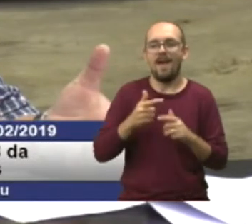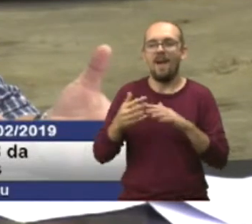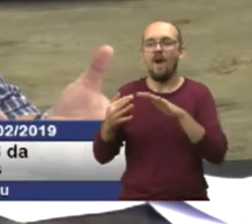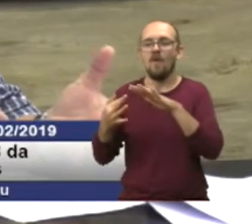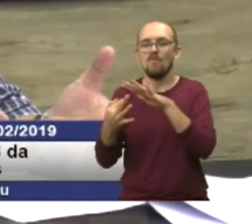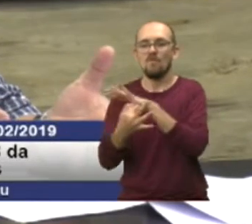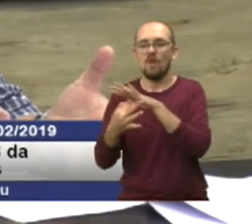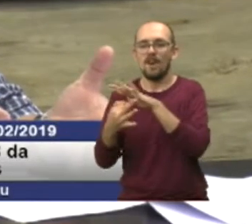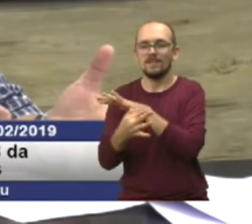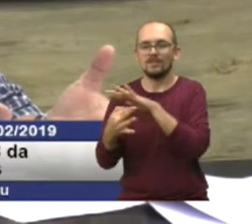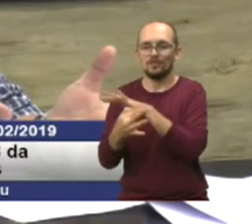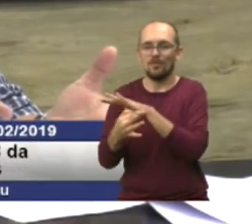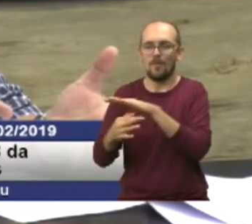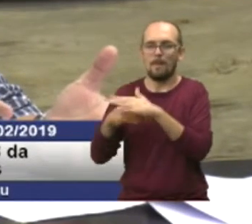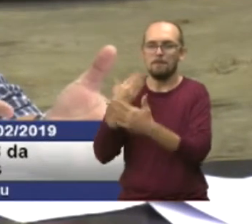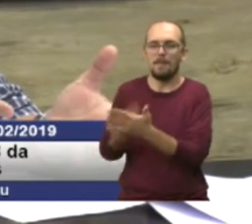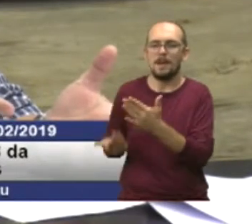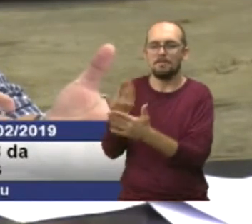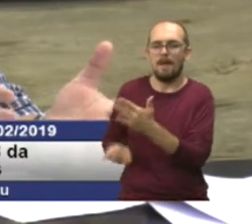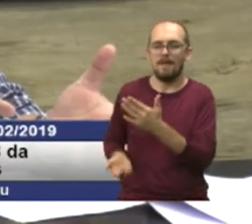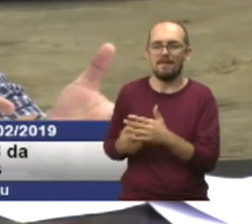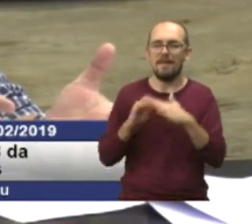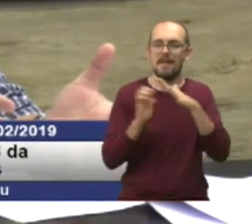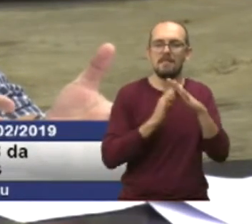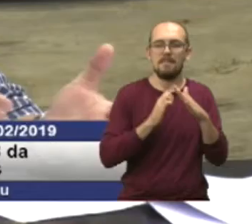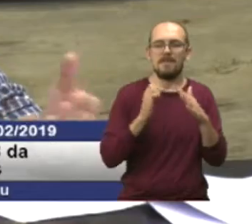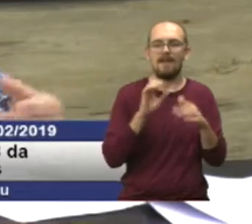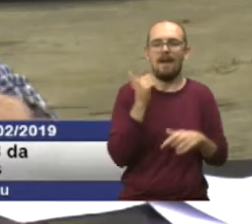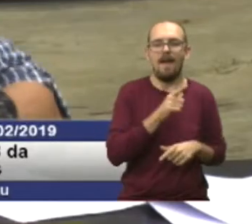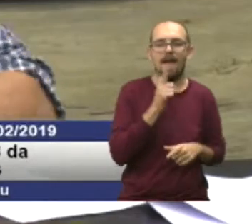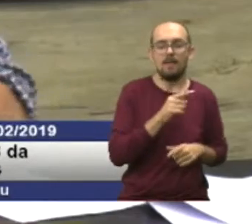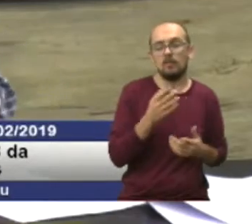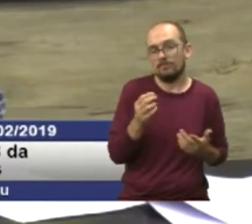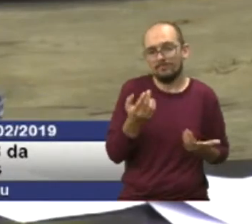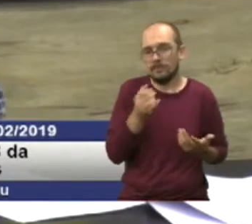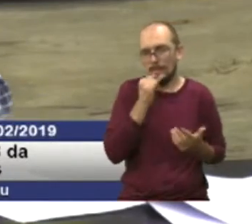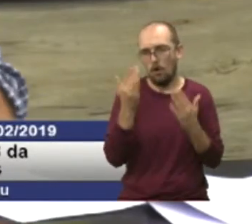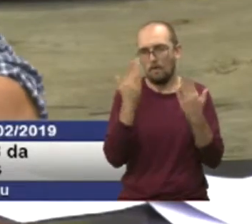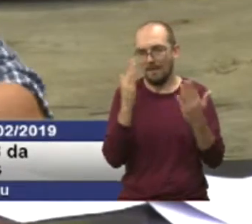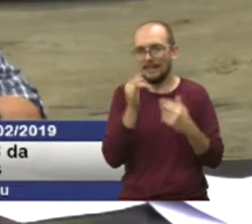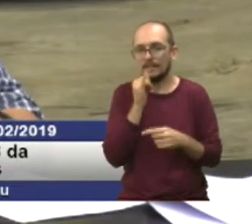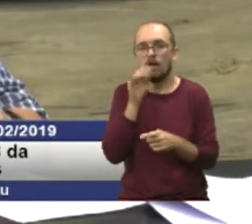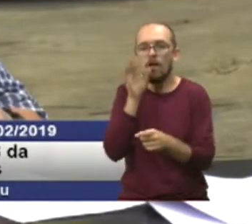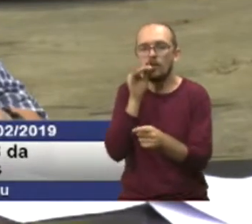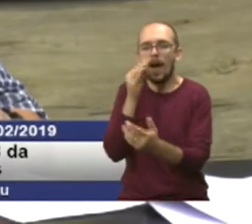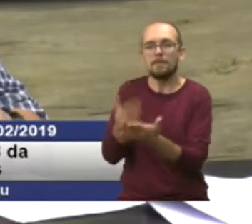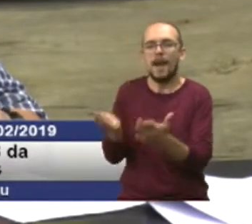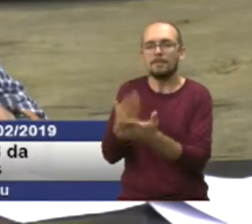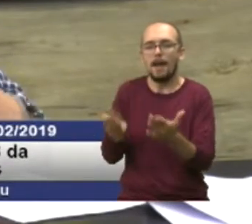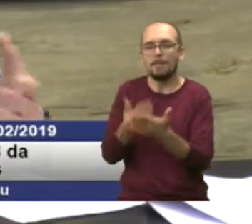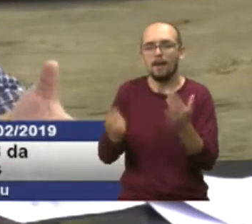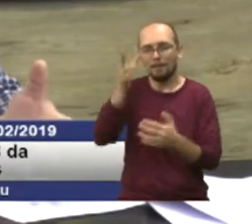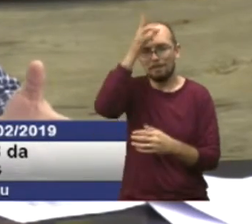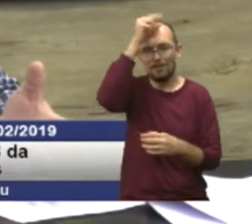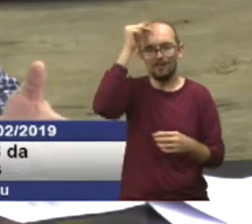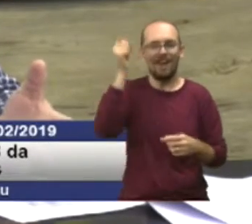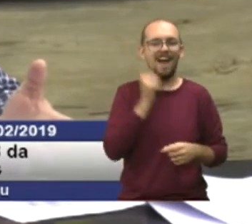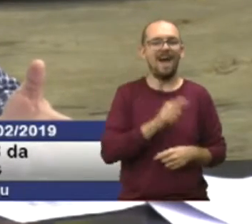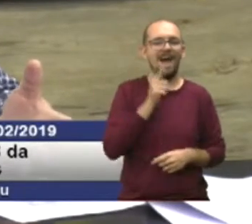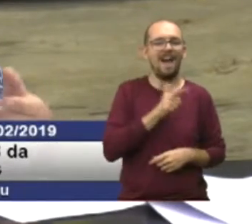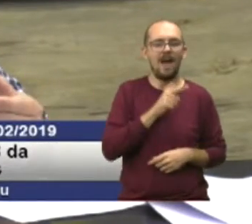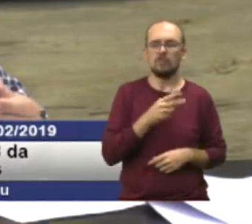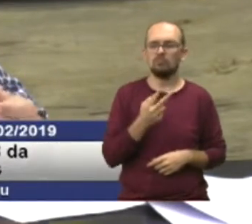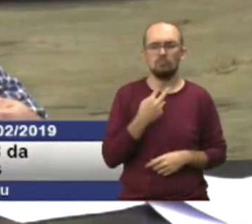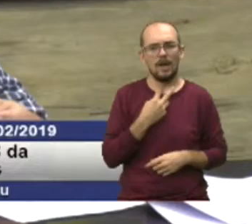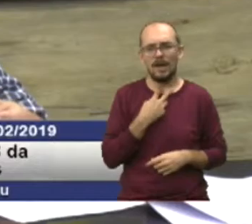perdem e os funcionários perdem ou vice-versa. Hoje é usado também muito